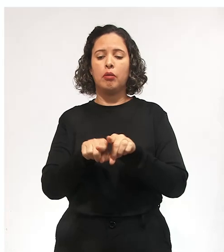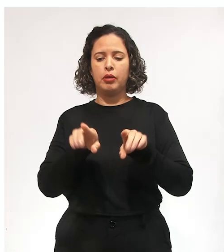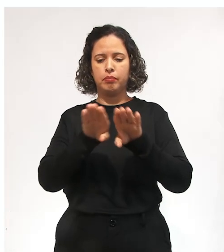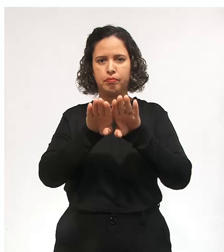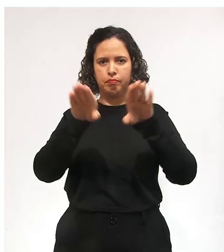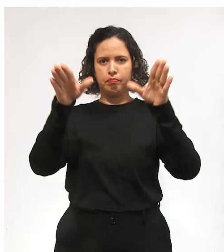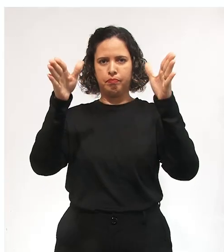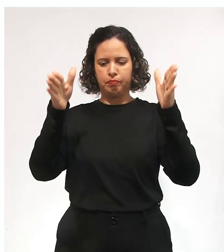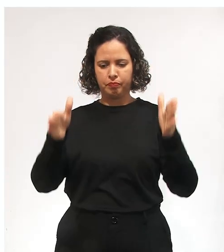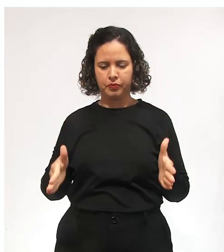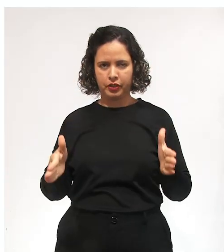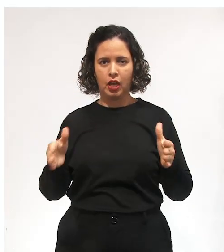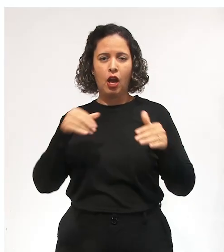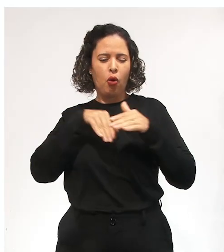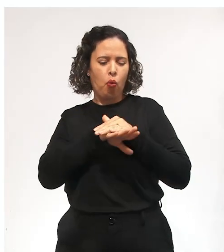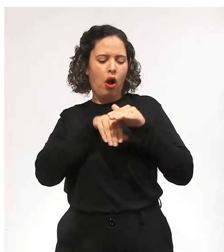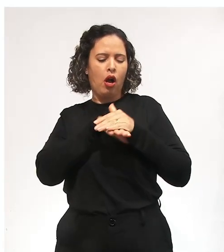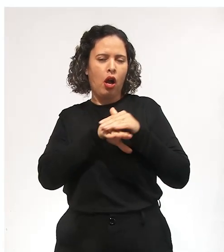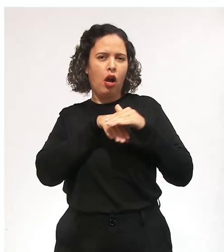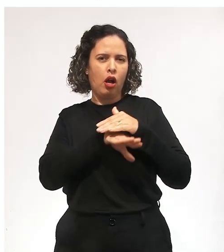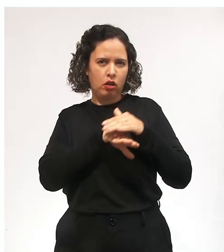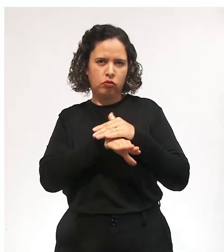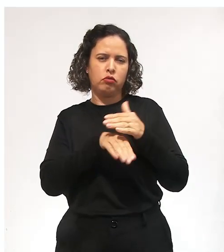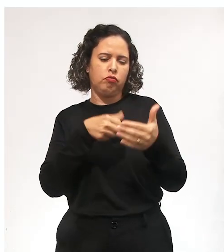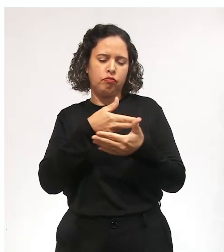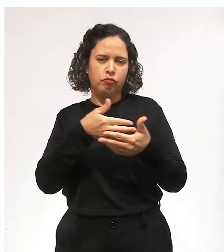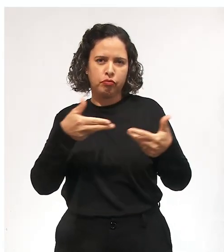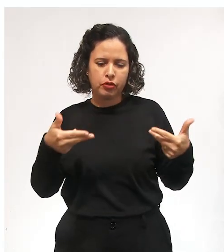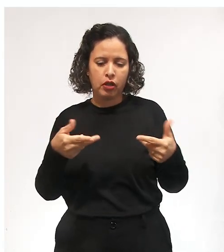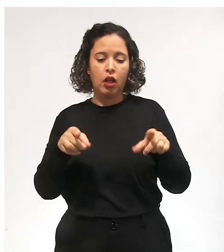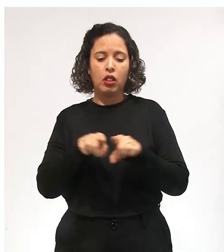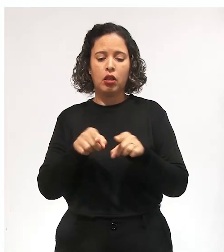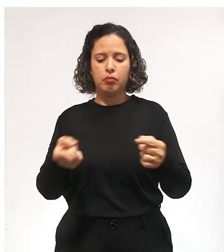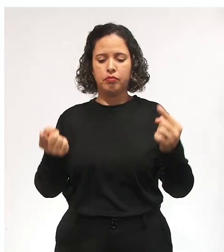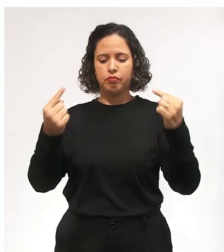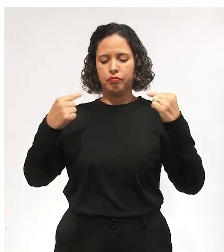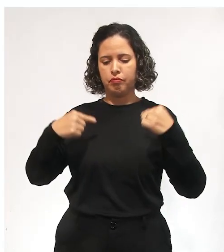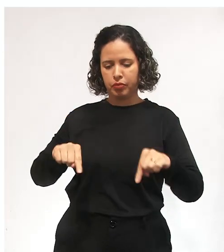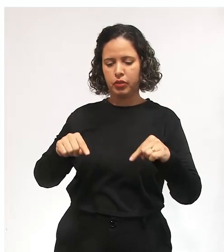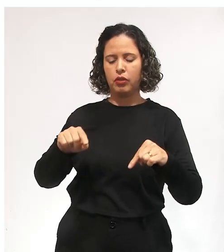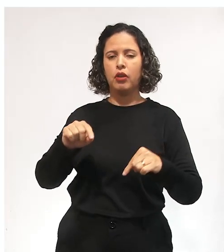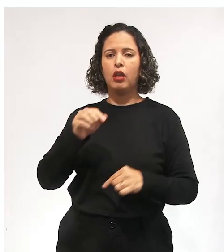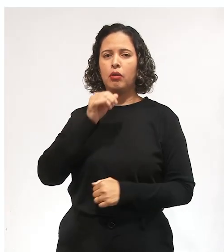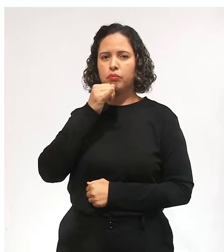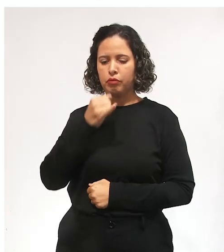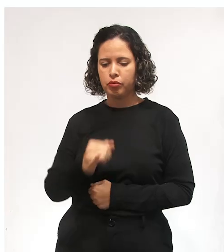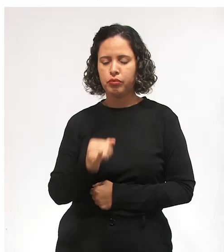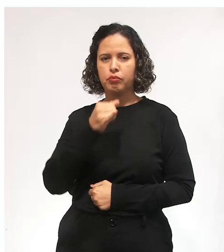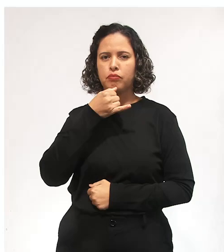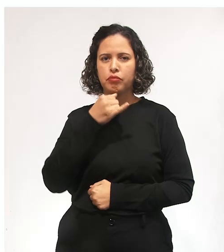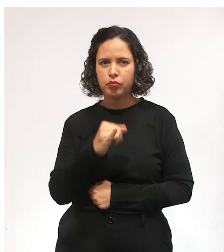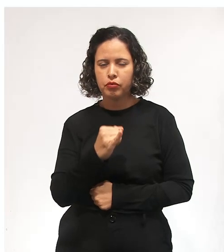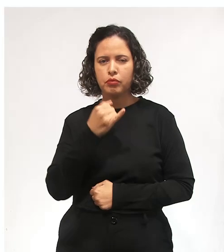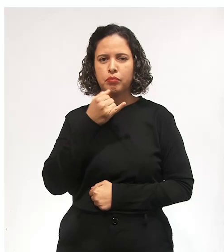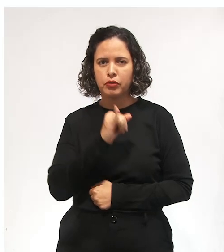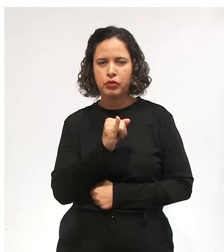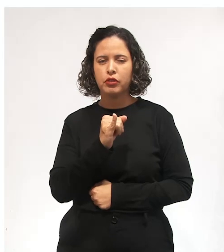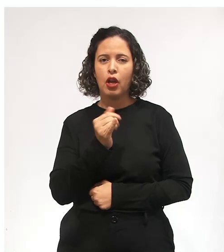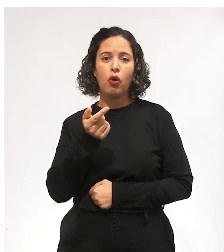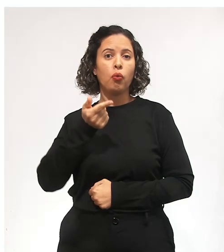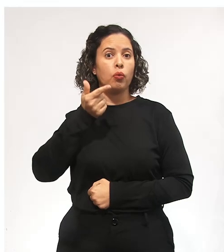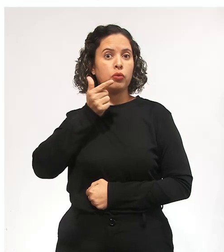guarda essas peças, né? A fonte de alimentação, que é uma peça que vai fazer com que a energia ligue todos